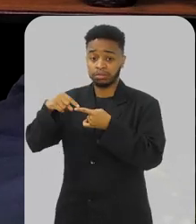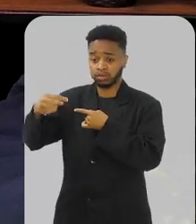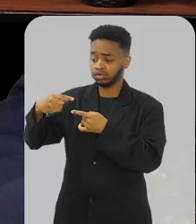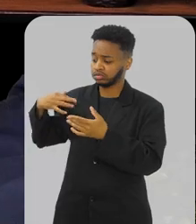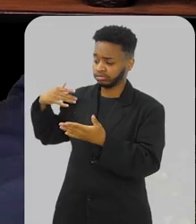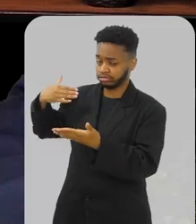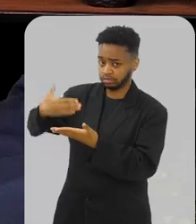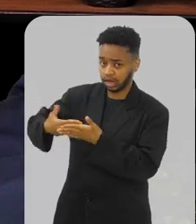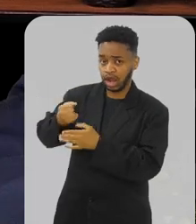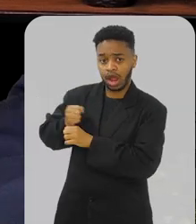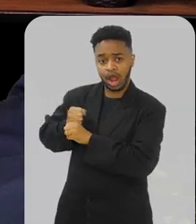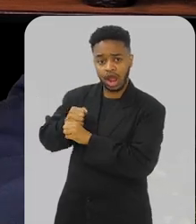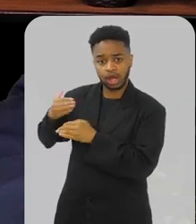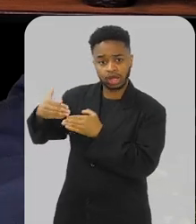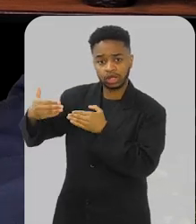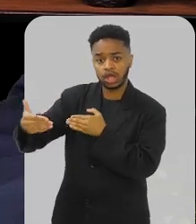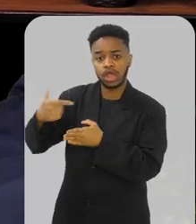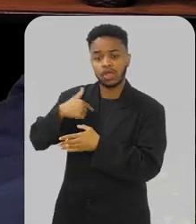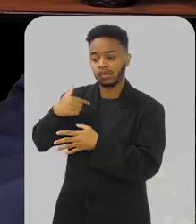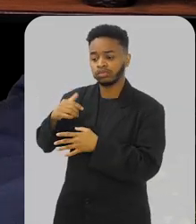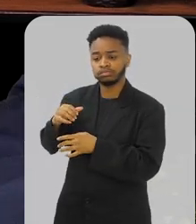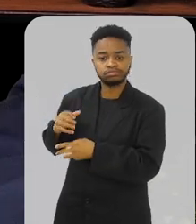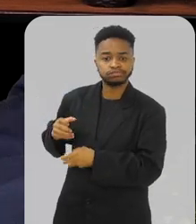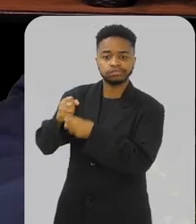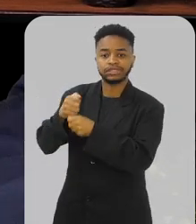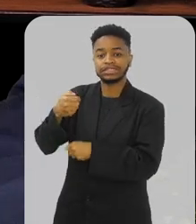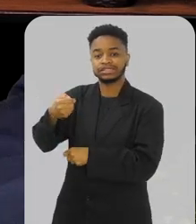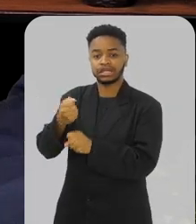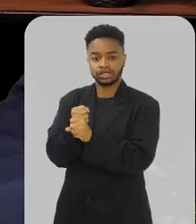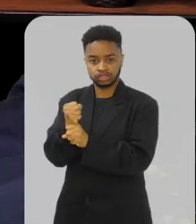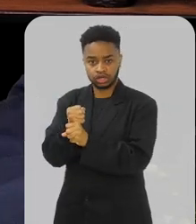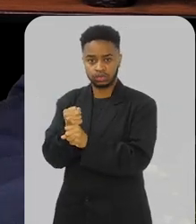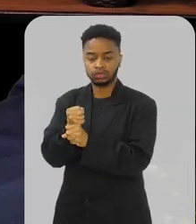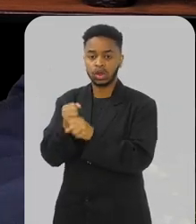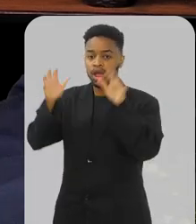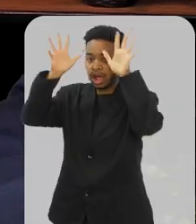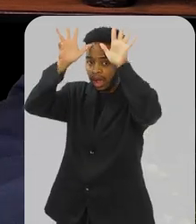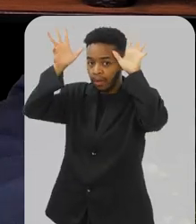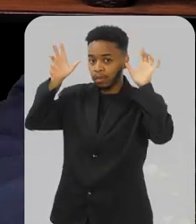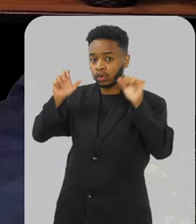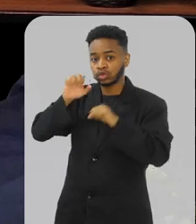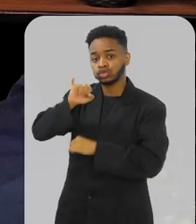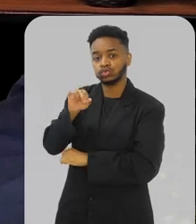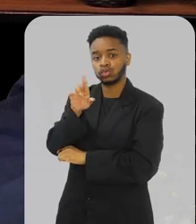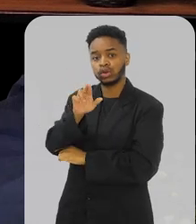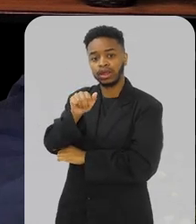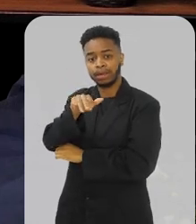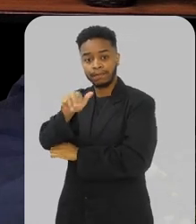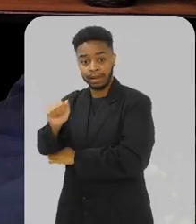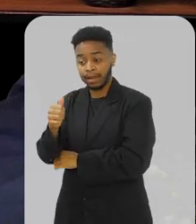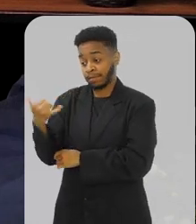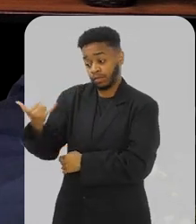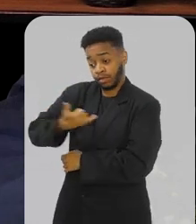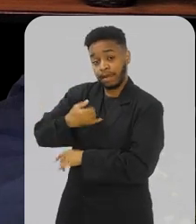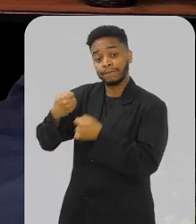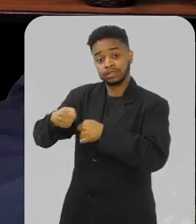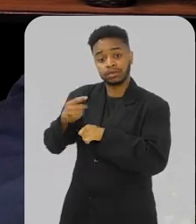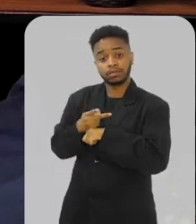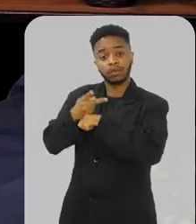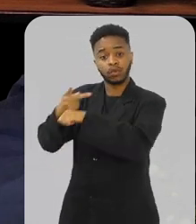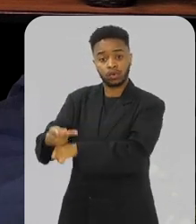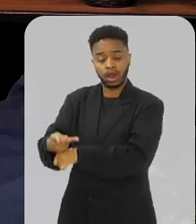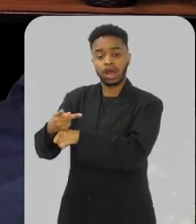anos. Quando a minha casa completou 7 anos, a cabocla Jurema da Cachoeira mandou procurar uma casa de candomblé, porque eu